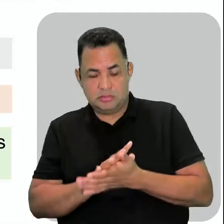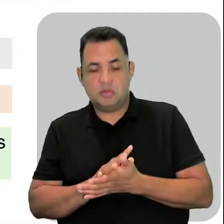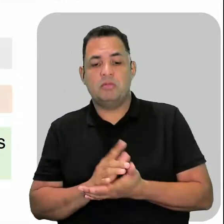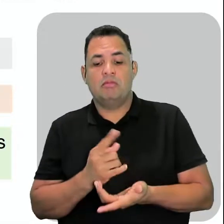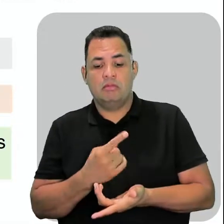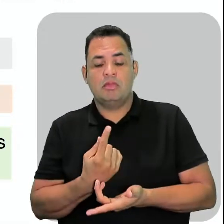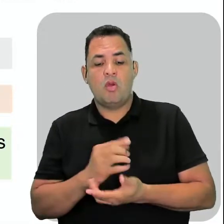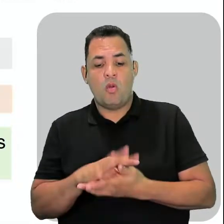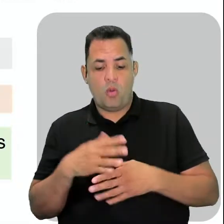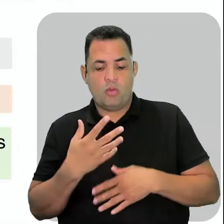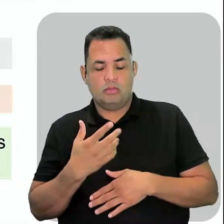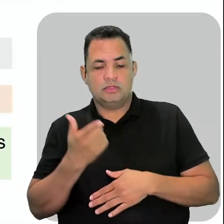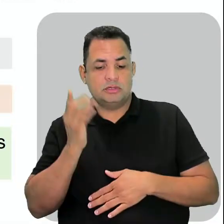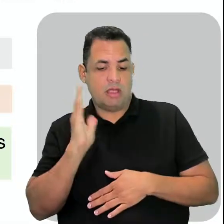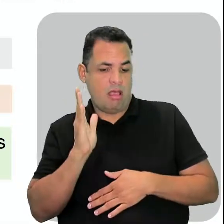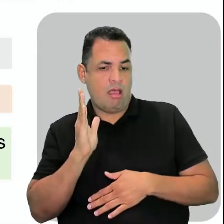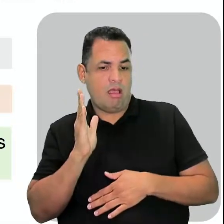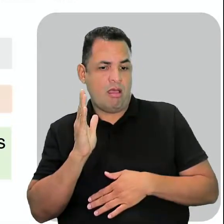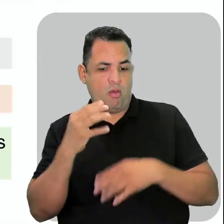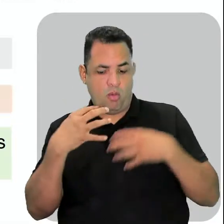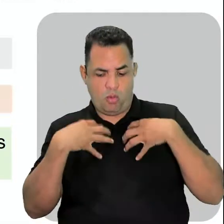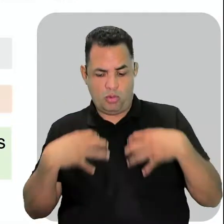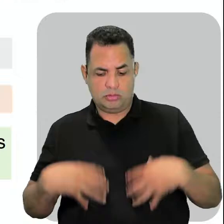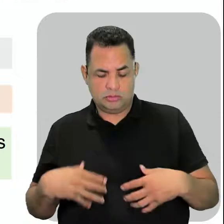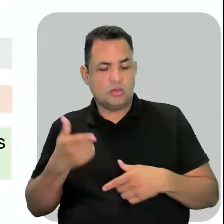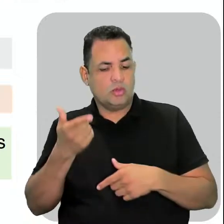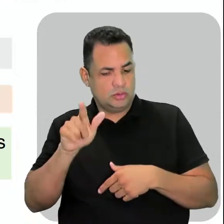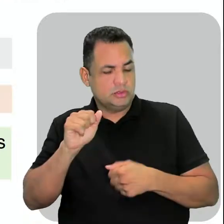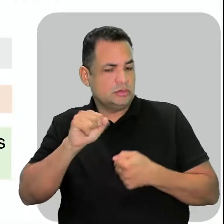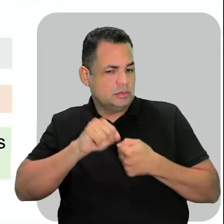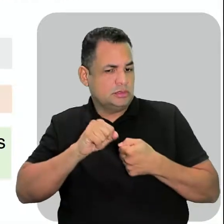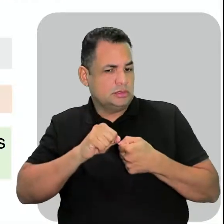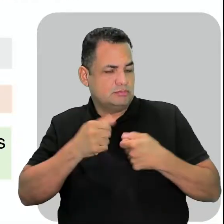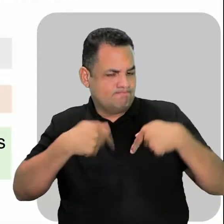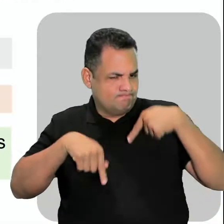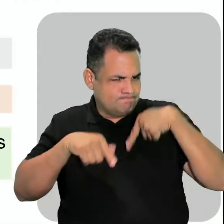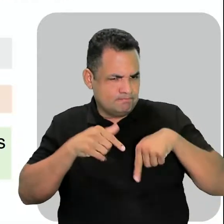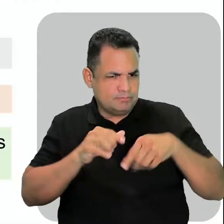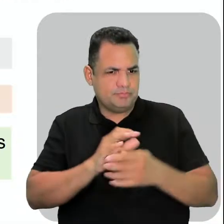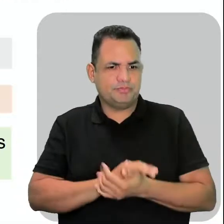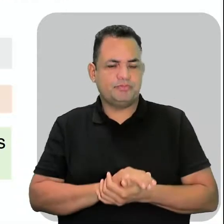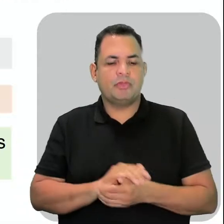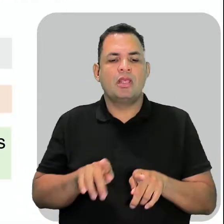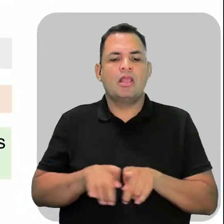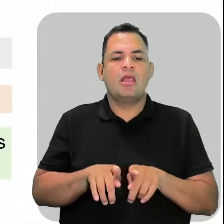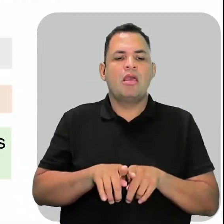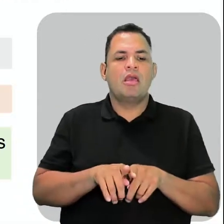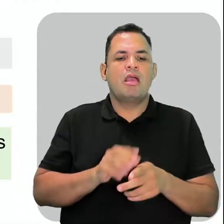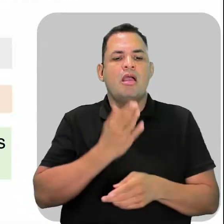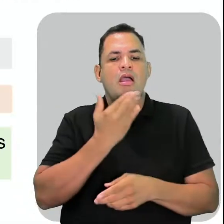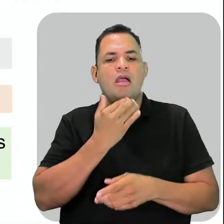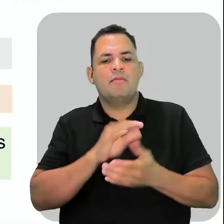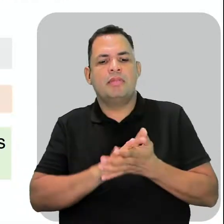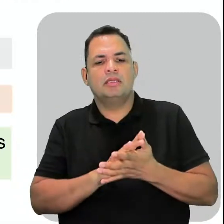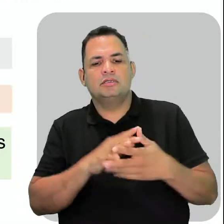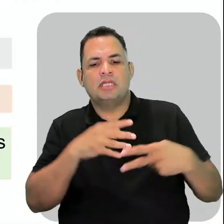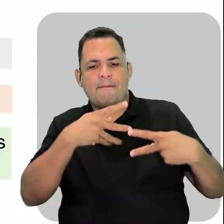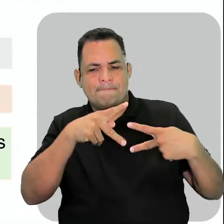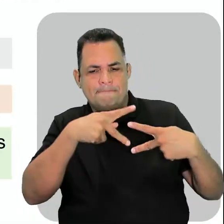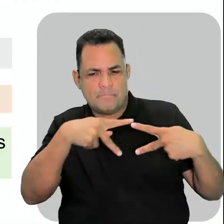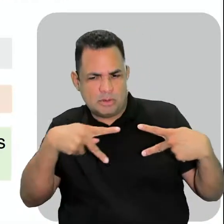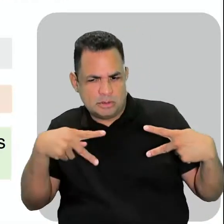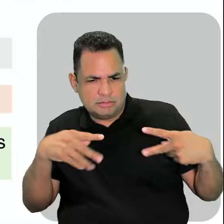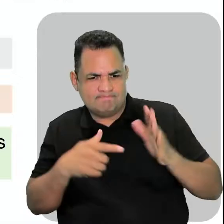nosso organismo consegue produzir. Os alimentos que são ricos em proteínas, eles